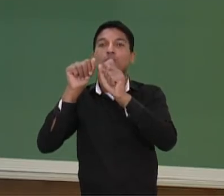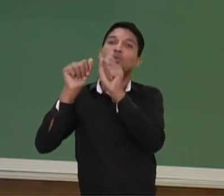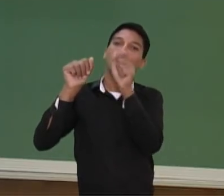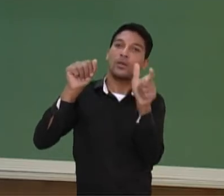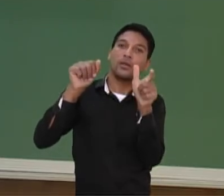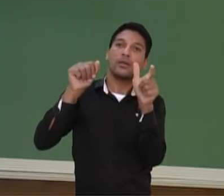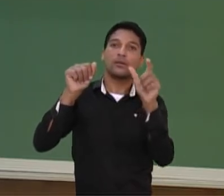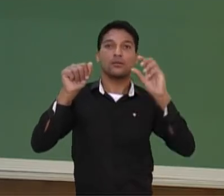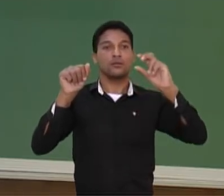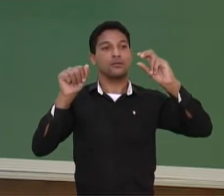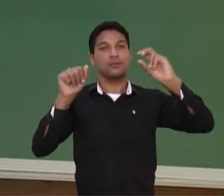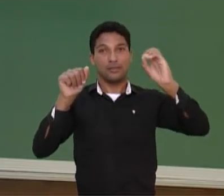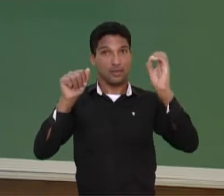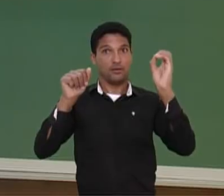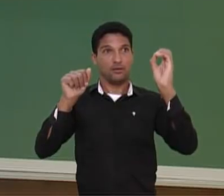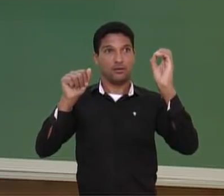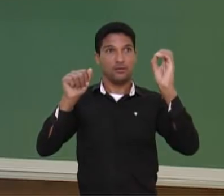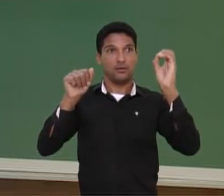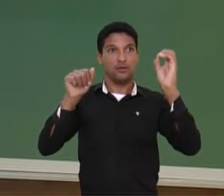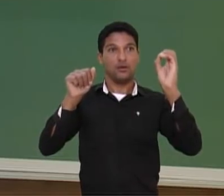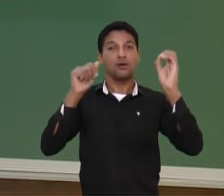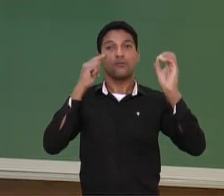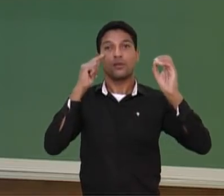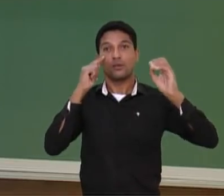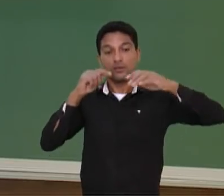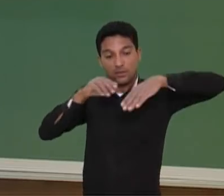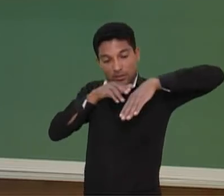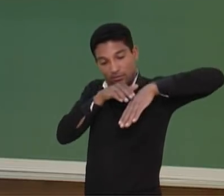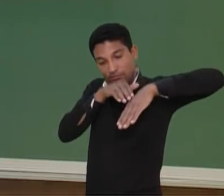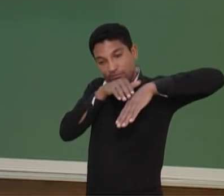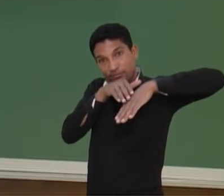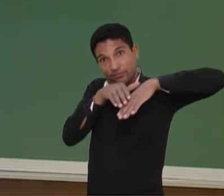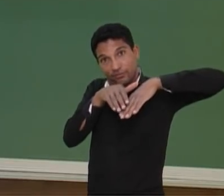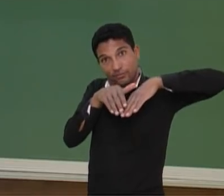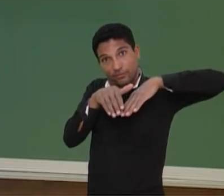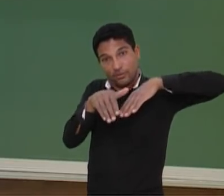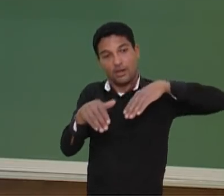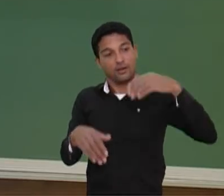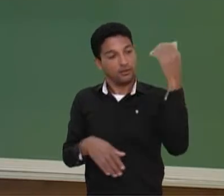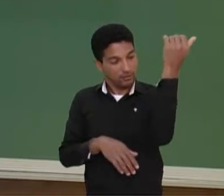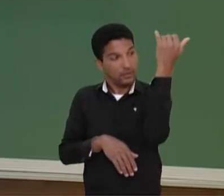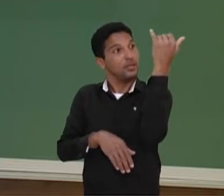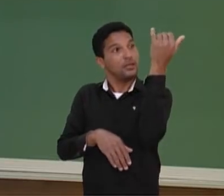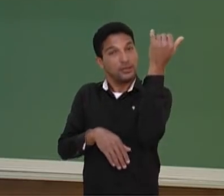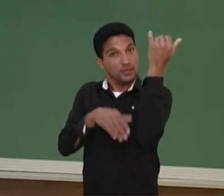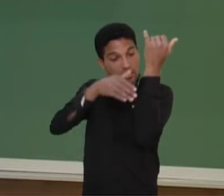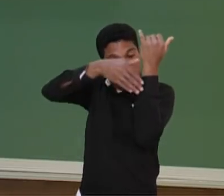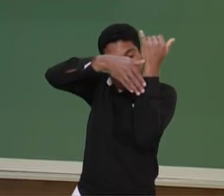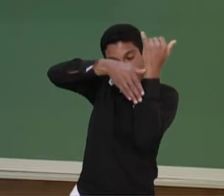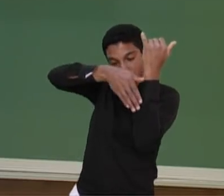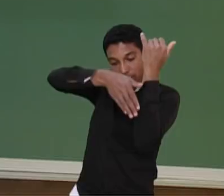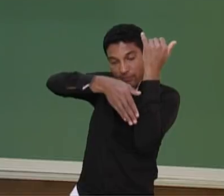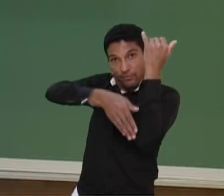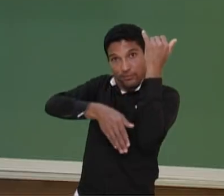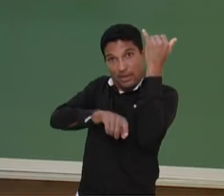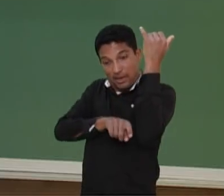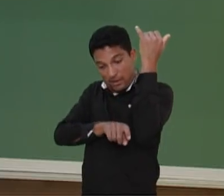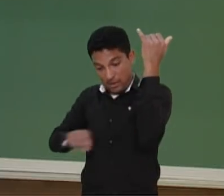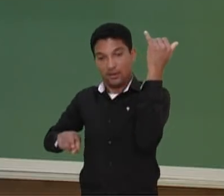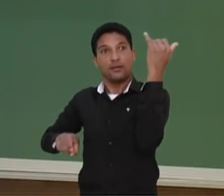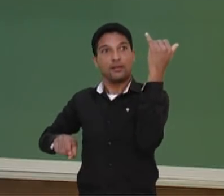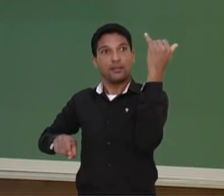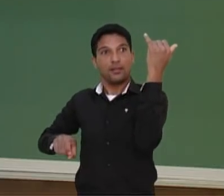estou caminhando sobre a linha, quando estou descendo, opa, encontrei um eixo y aqui na frente. Encontrei o eixo y na